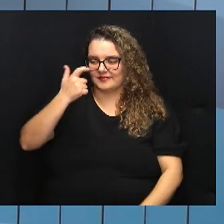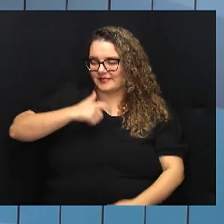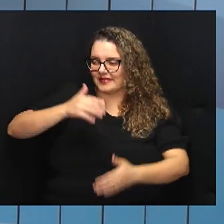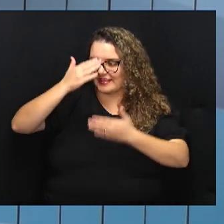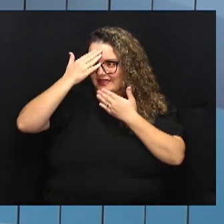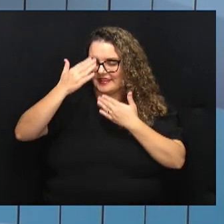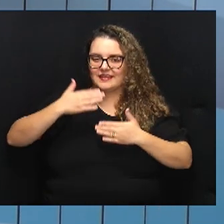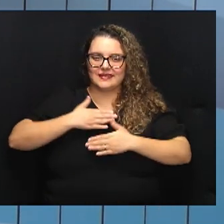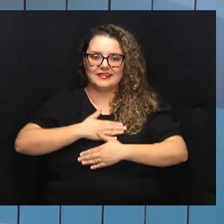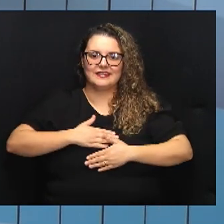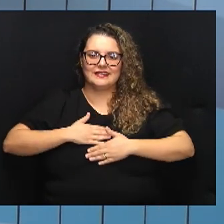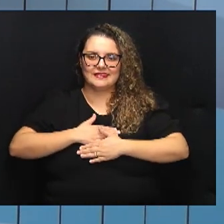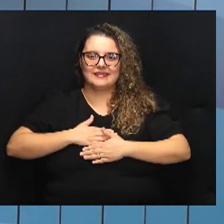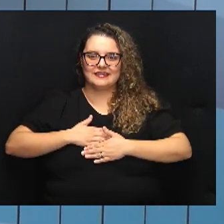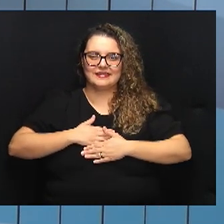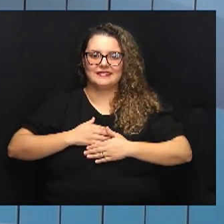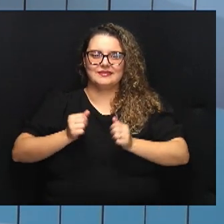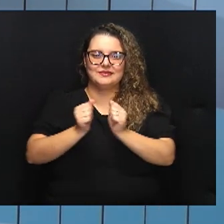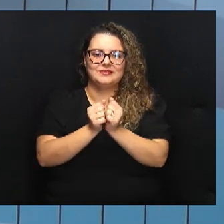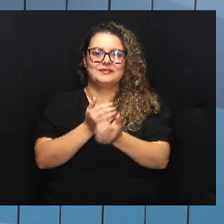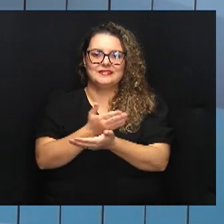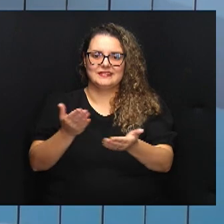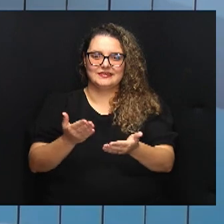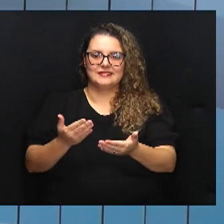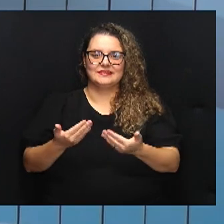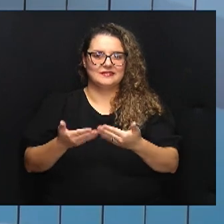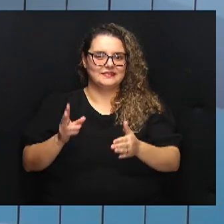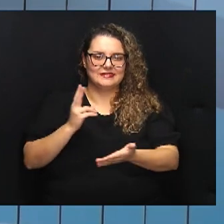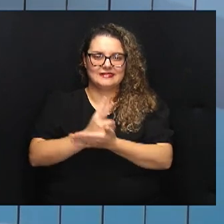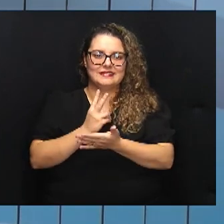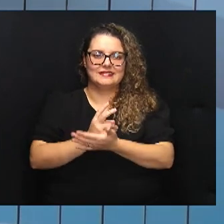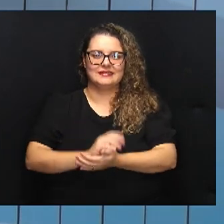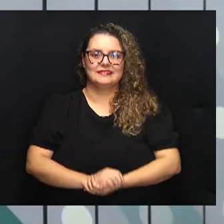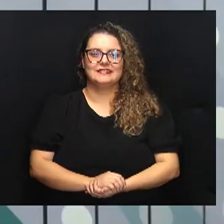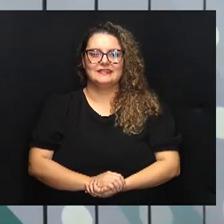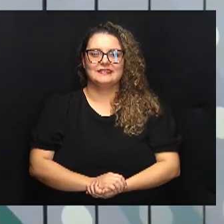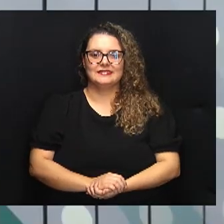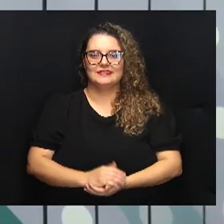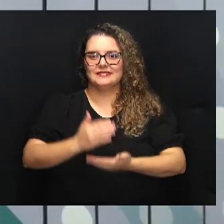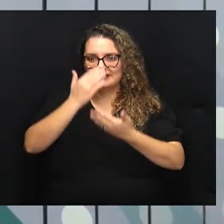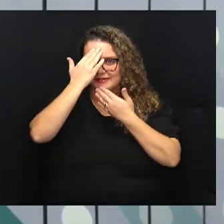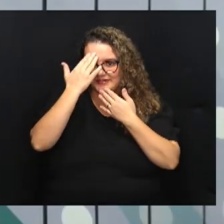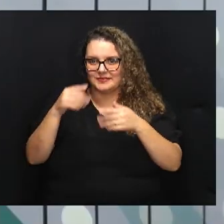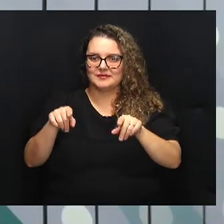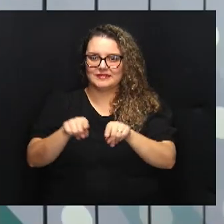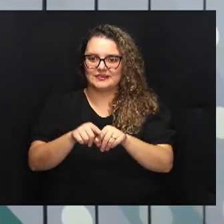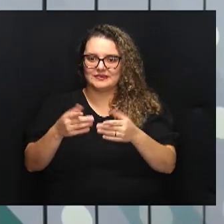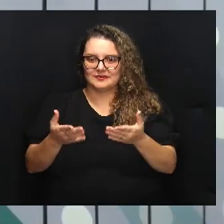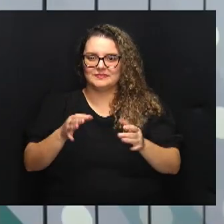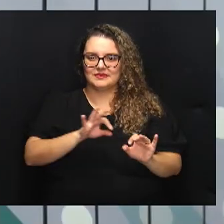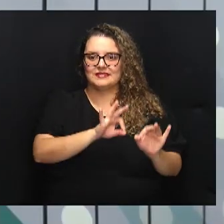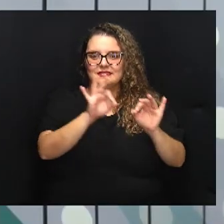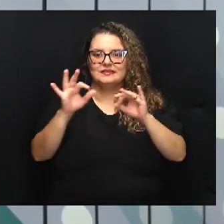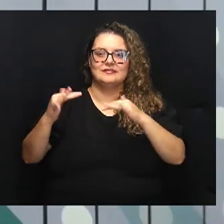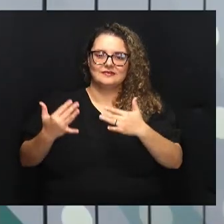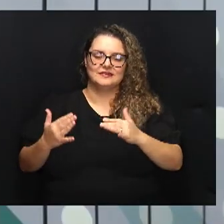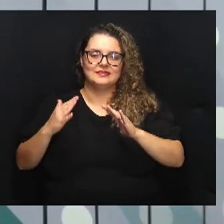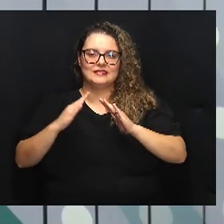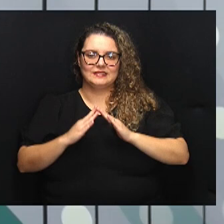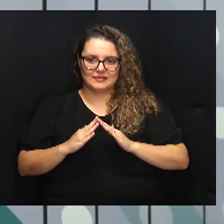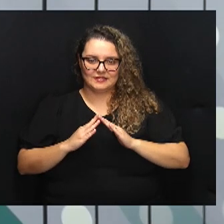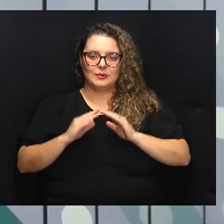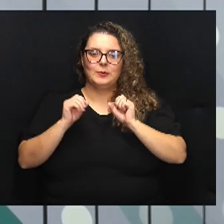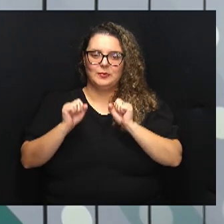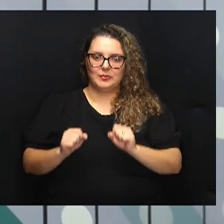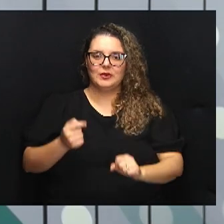agradeço, é um prazer grande estar aqui com vocês, estou à disposição sempre. Obrigada também pela sua companhia aí em casa. Você